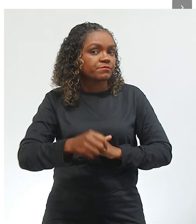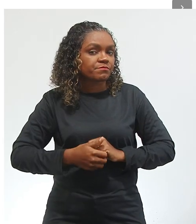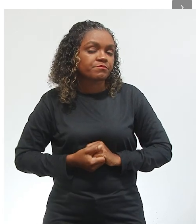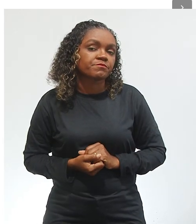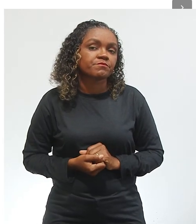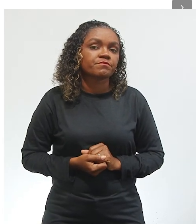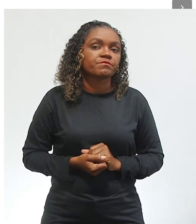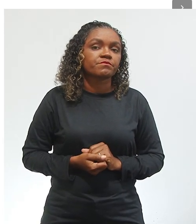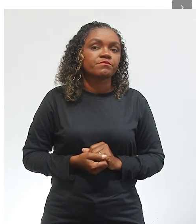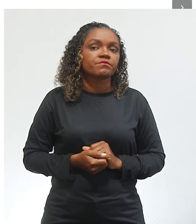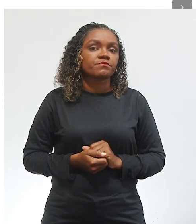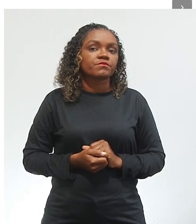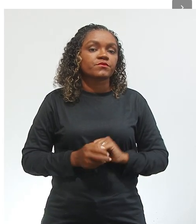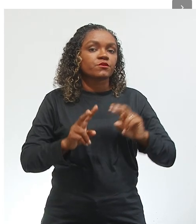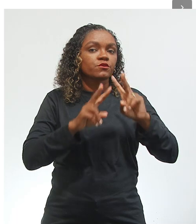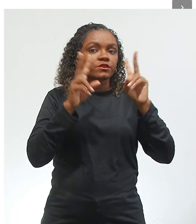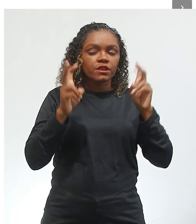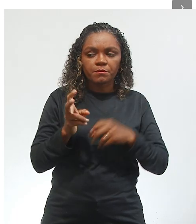gente pode